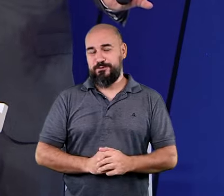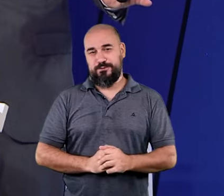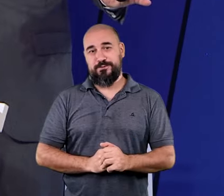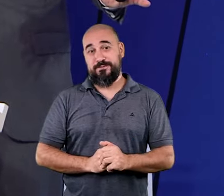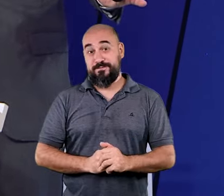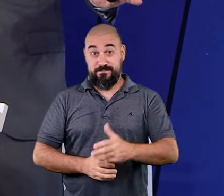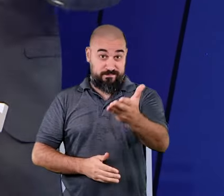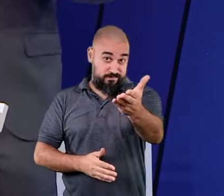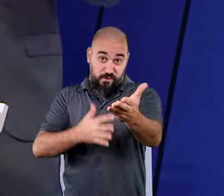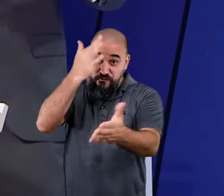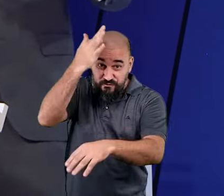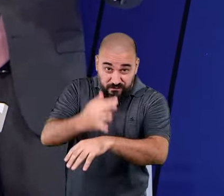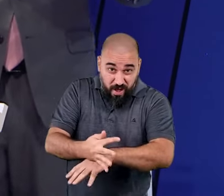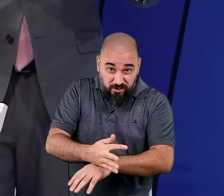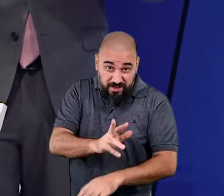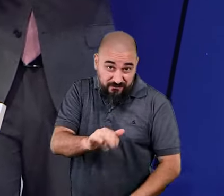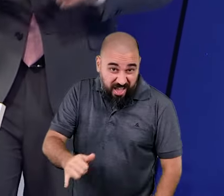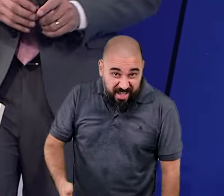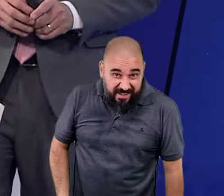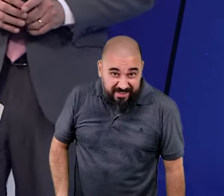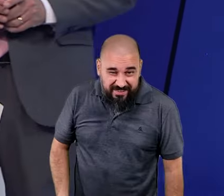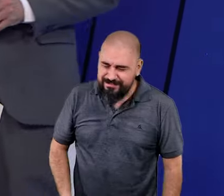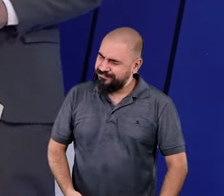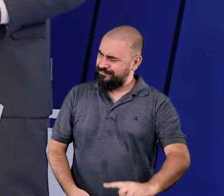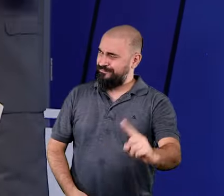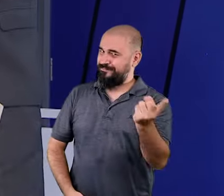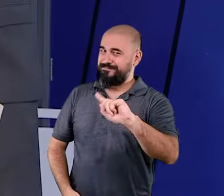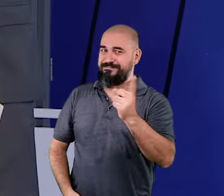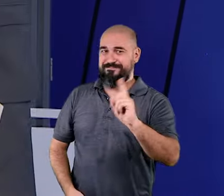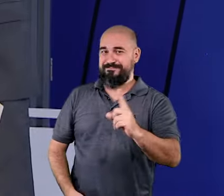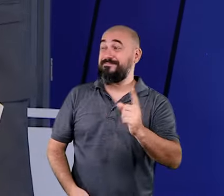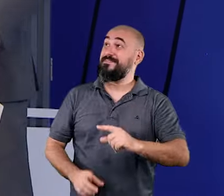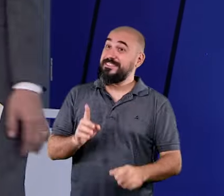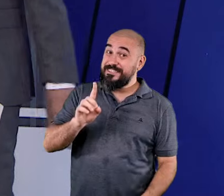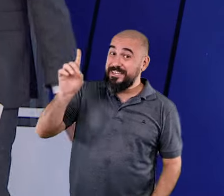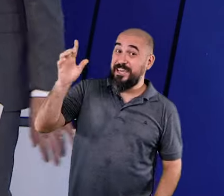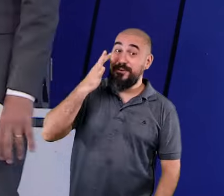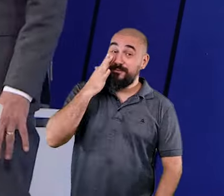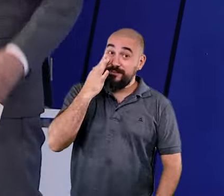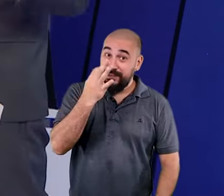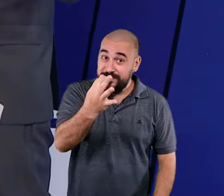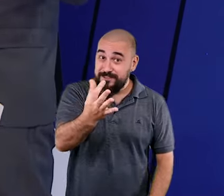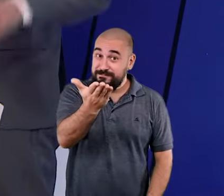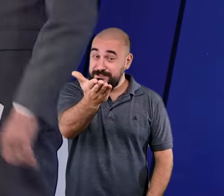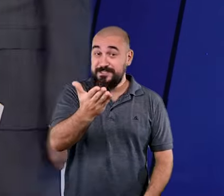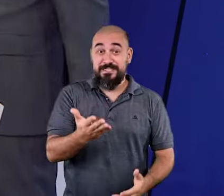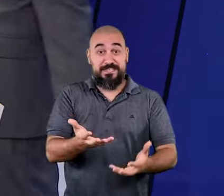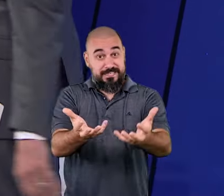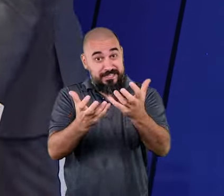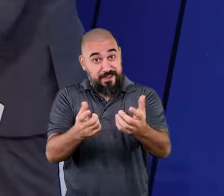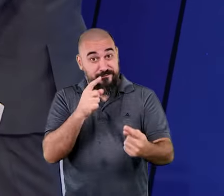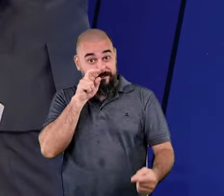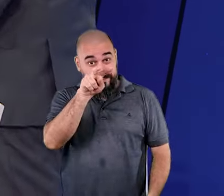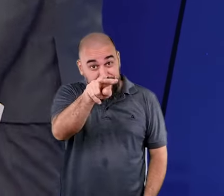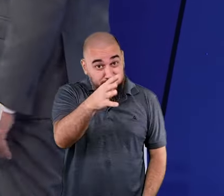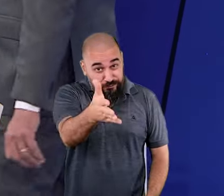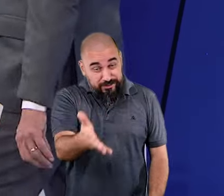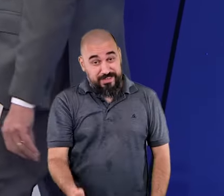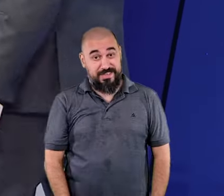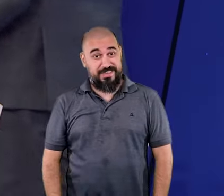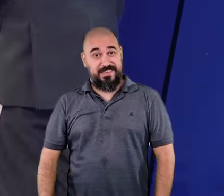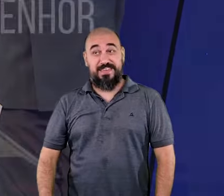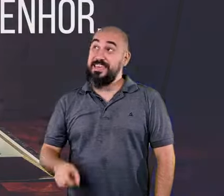estar fora, tá? Você não pode ficar indiferente a isso, porque Deus se importa e Ele ama você. Olha o que diz o